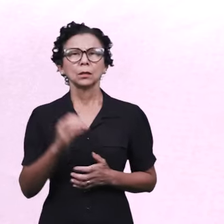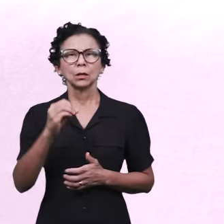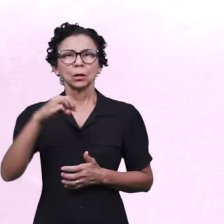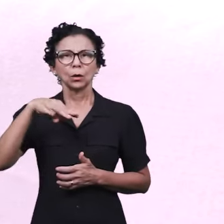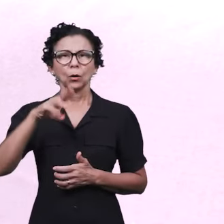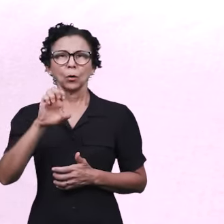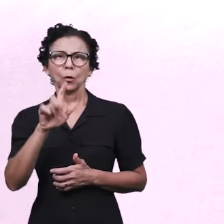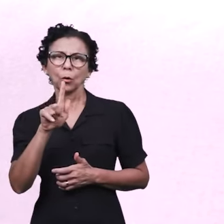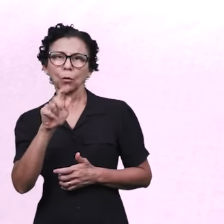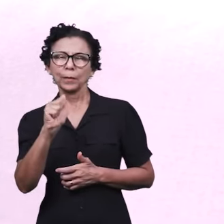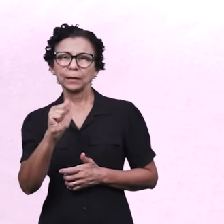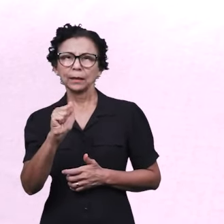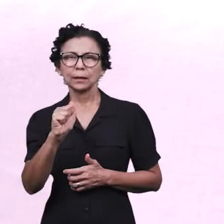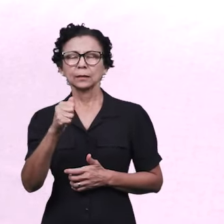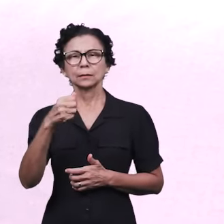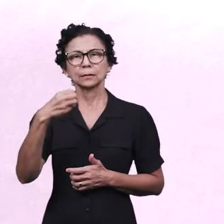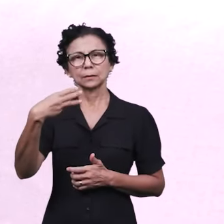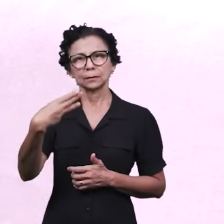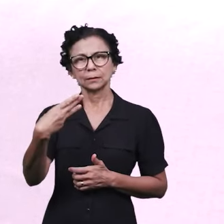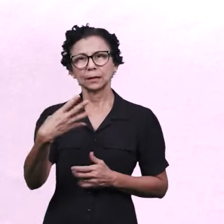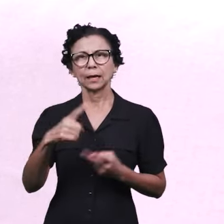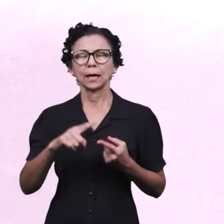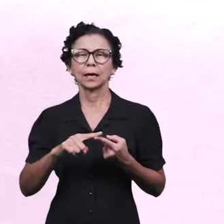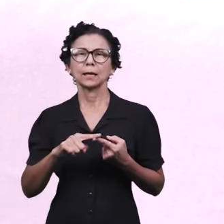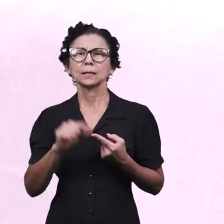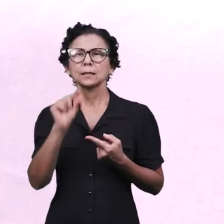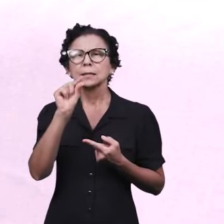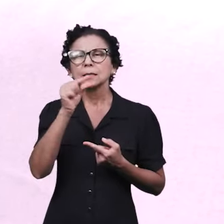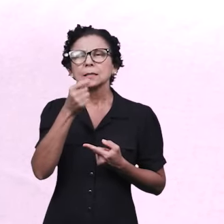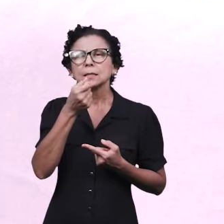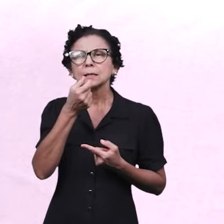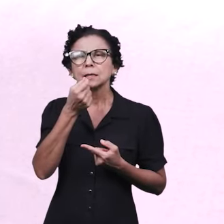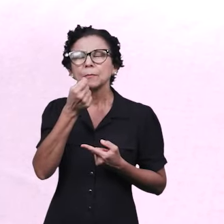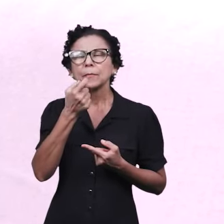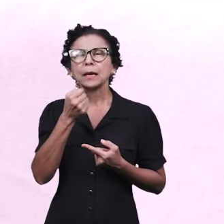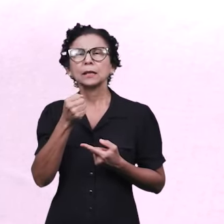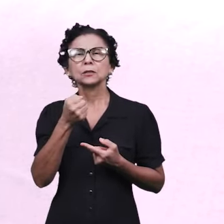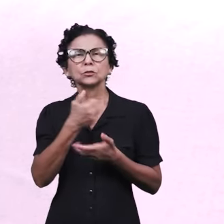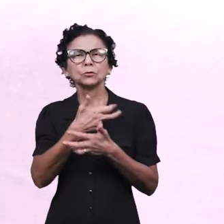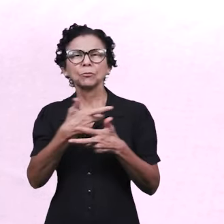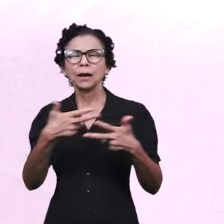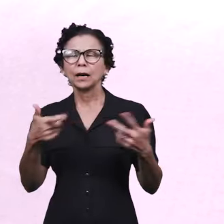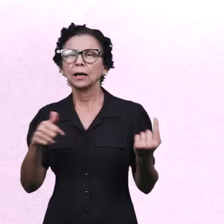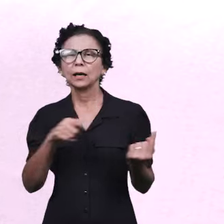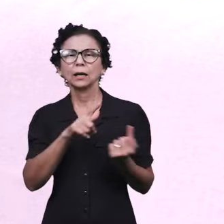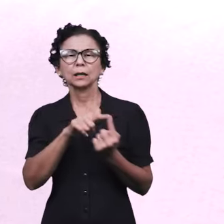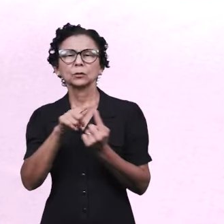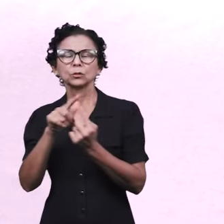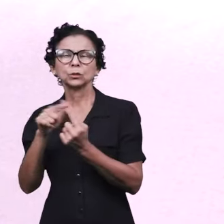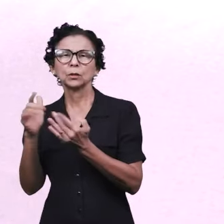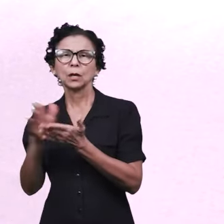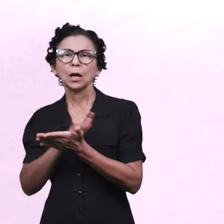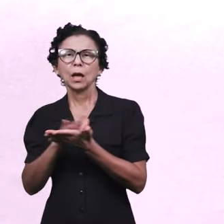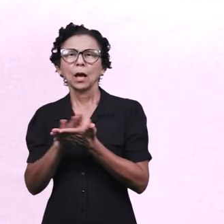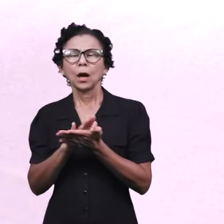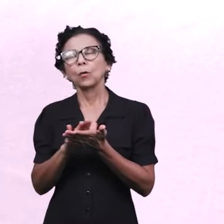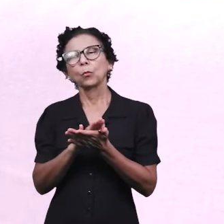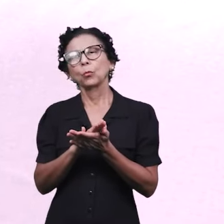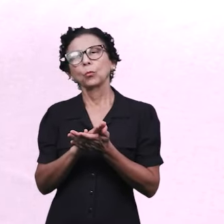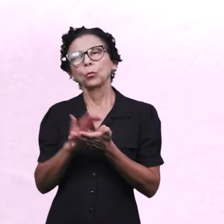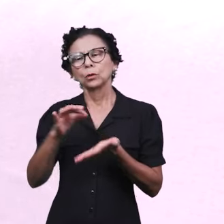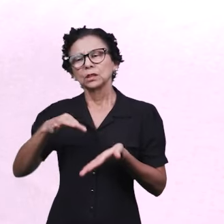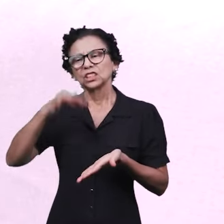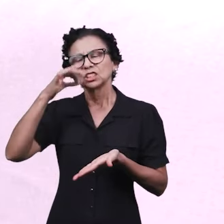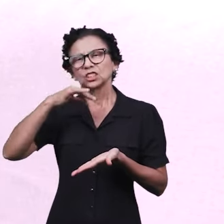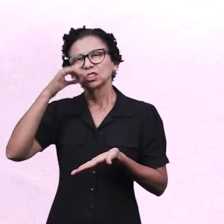peixes ricos em ômega-3 sementes de chia linhaça gergilim algumas ervas também são aconselhadas